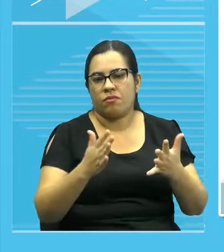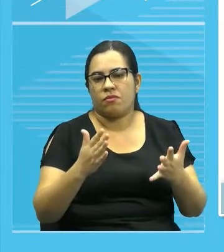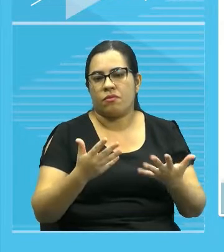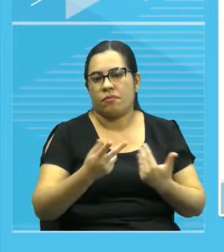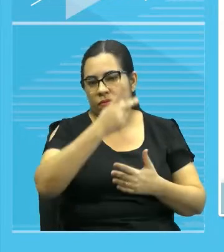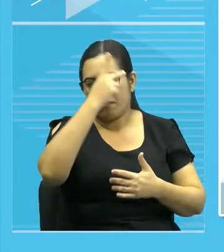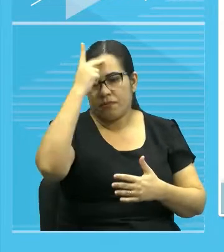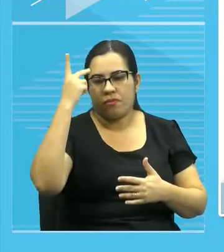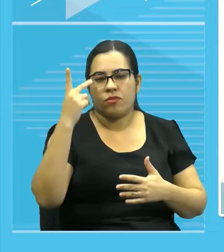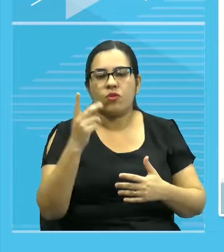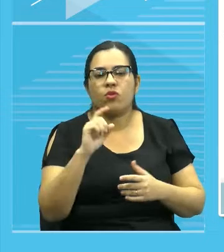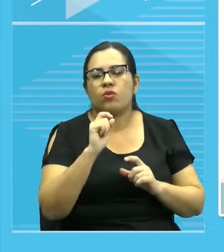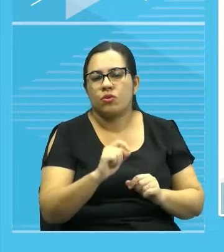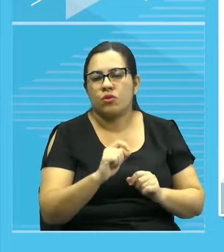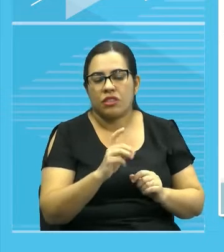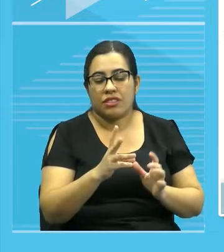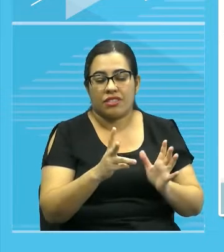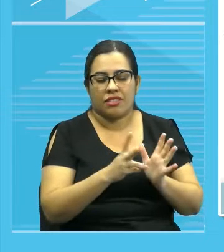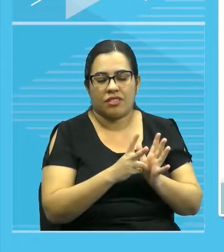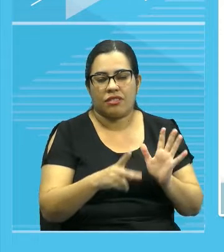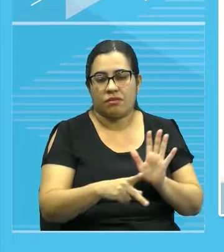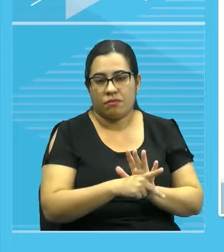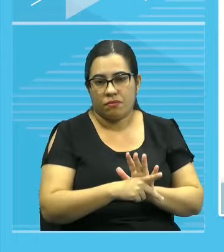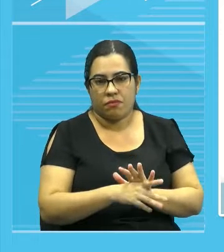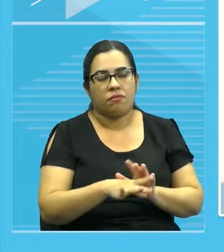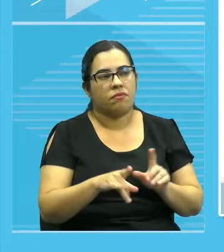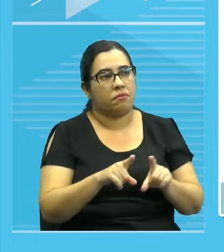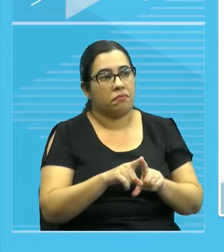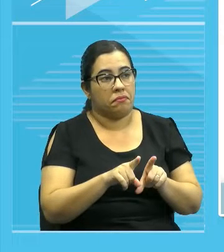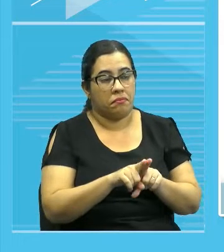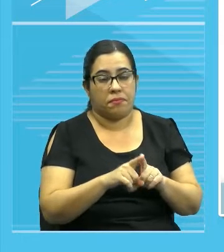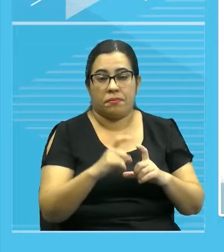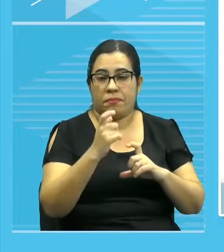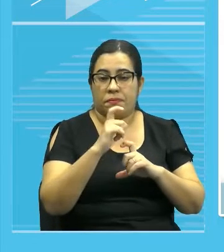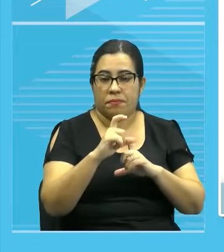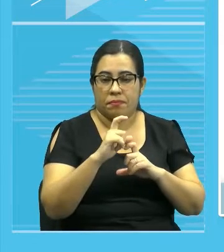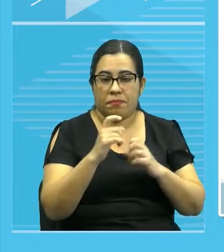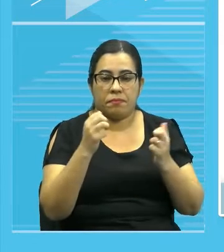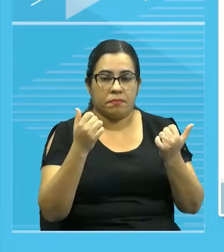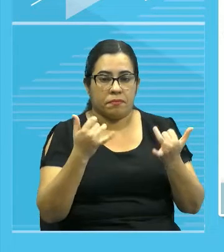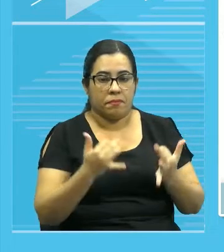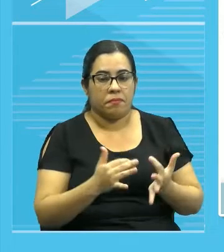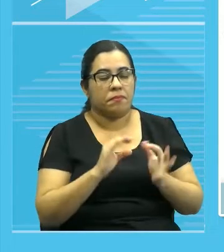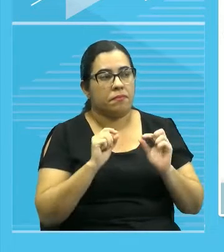povos indígenas quando ele fala a charge inclusive indígenas né